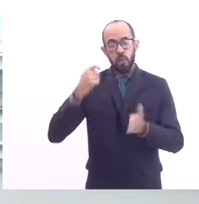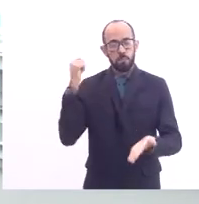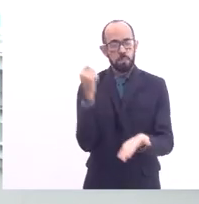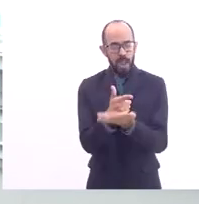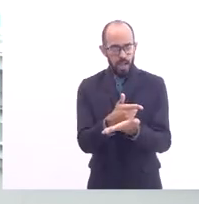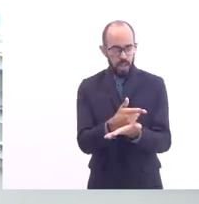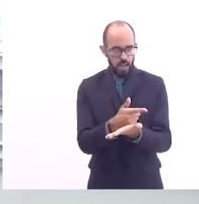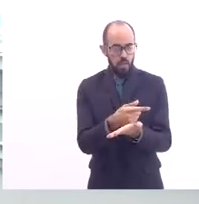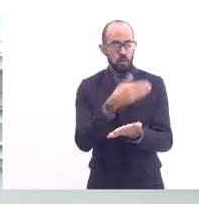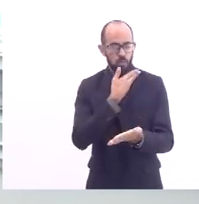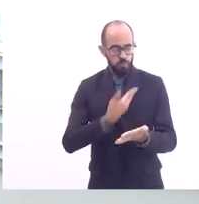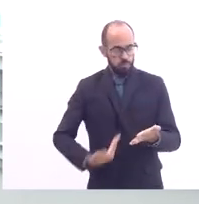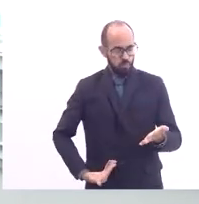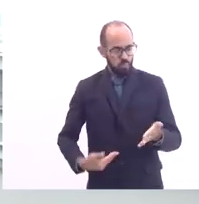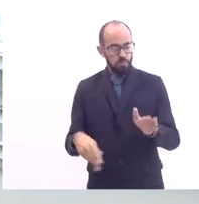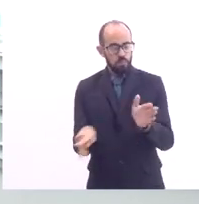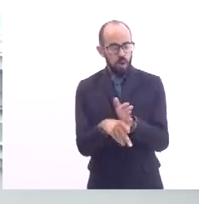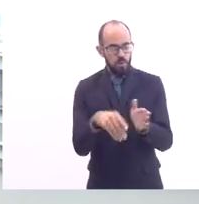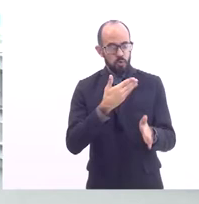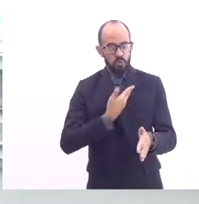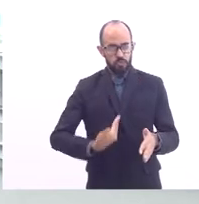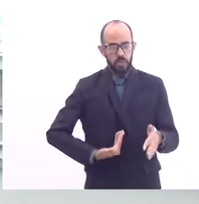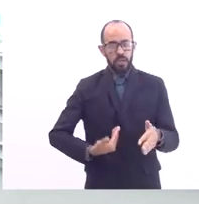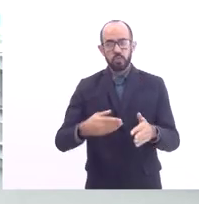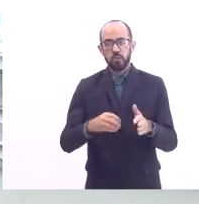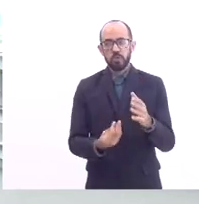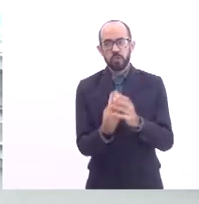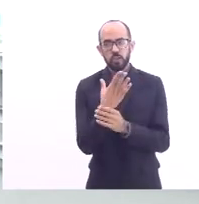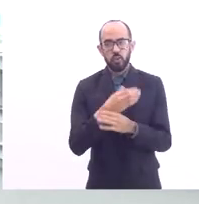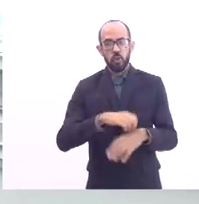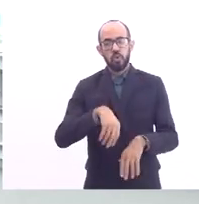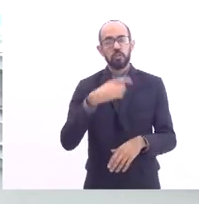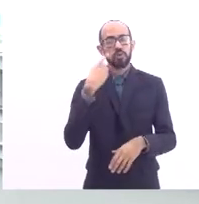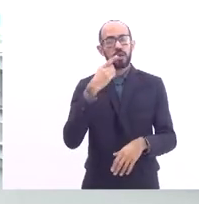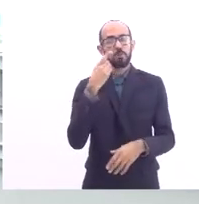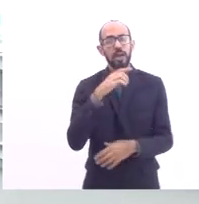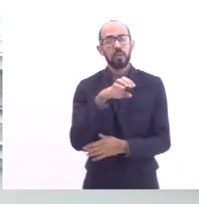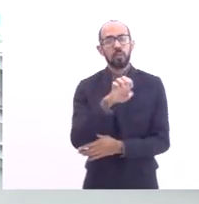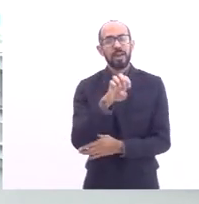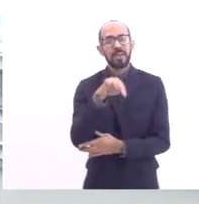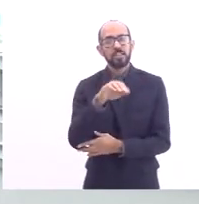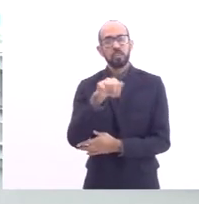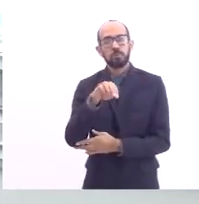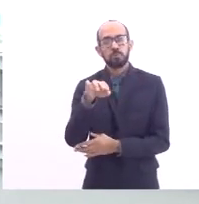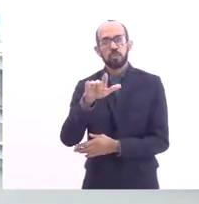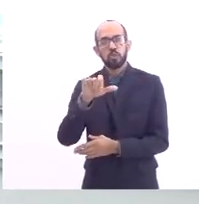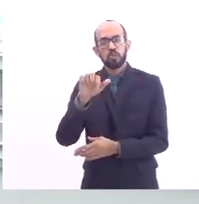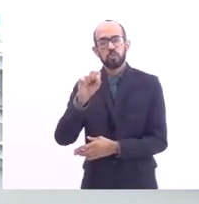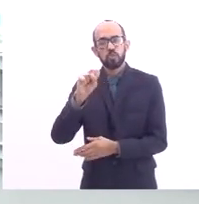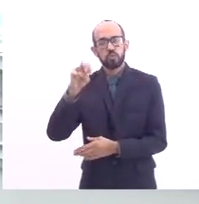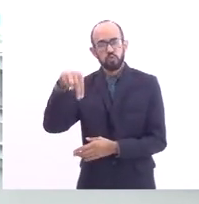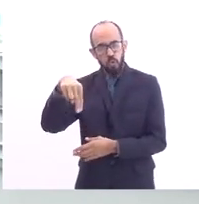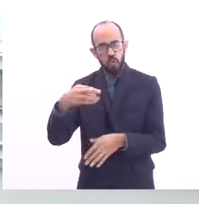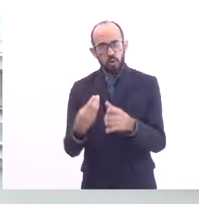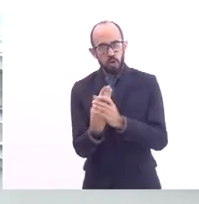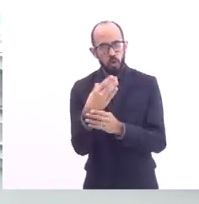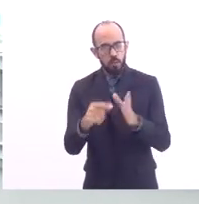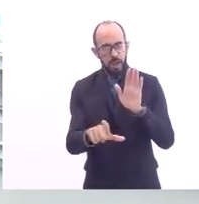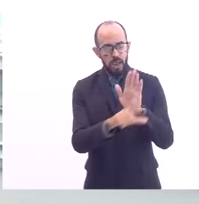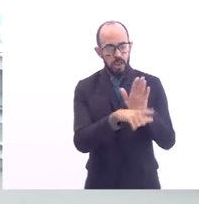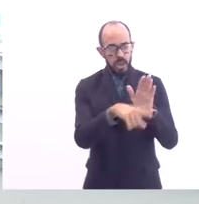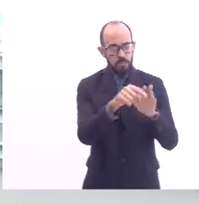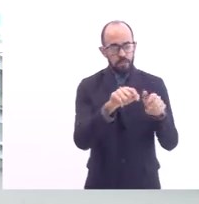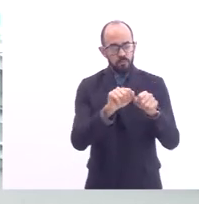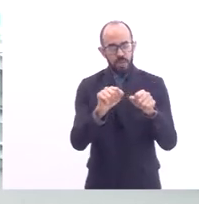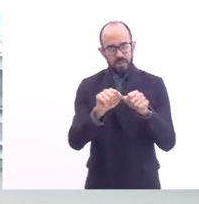programa, criamos uma lei, criada pelo então deputado Edmilson Valentim, que nós pedimos, onde nós subsidiarmos parte das